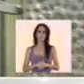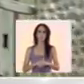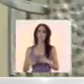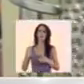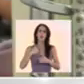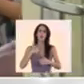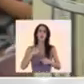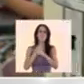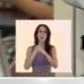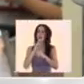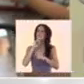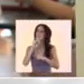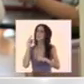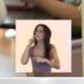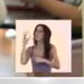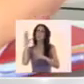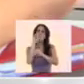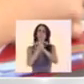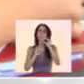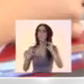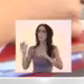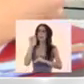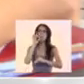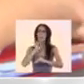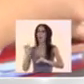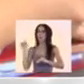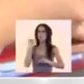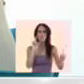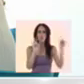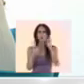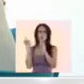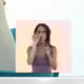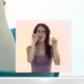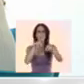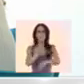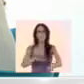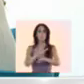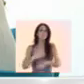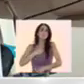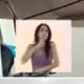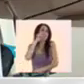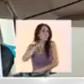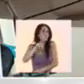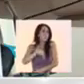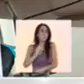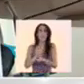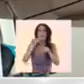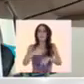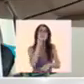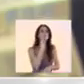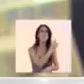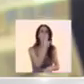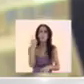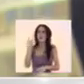O encaminhamento por parte de outras entidades e também o passa-palavra conduzem muitas mulheres a este espaço de segurança. Aqui,